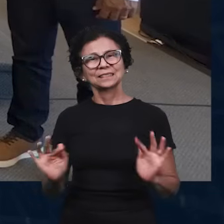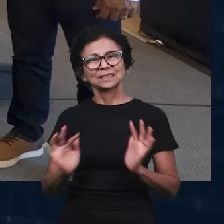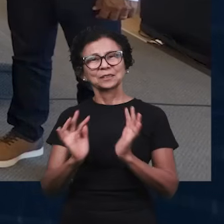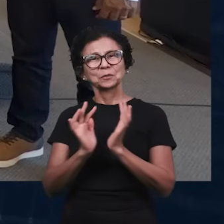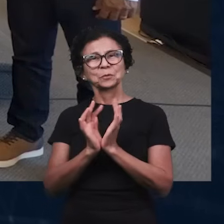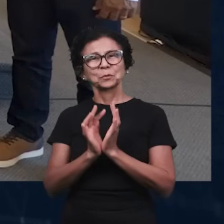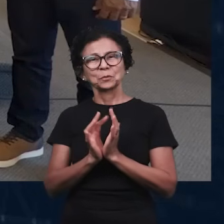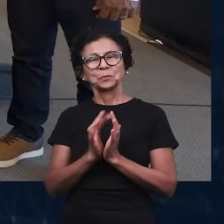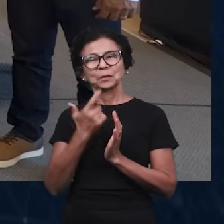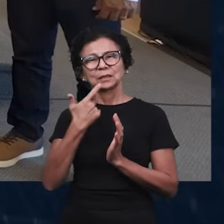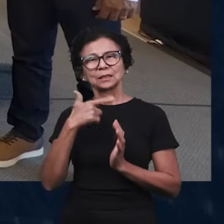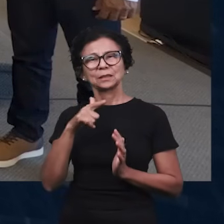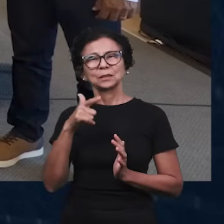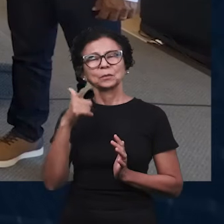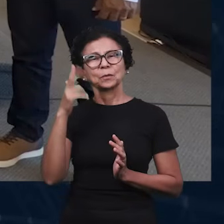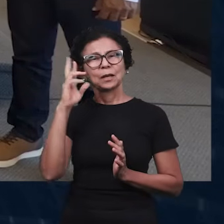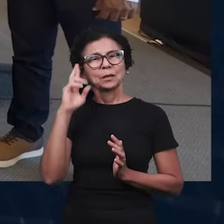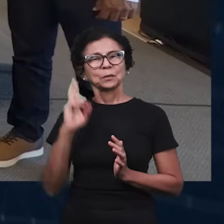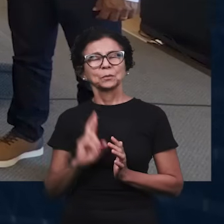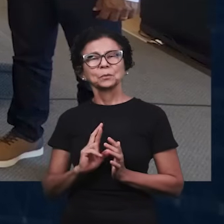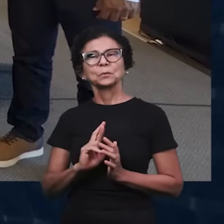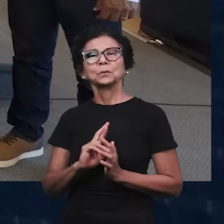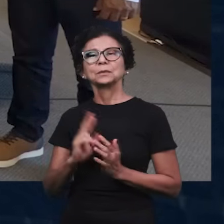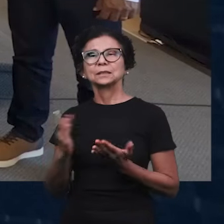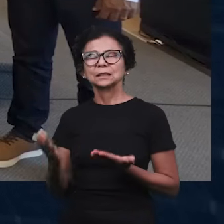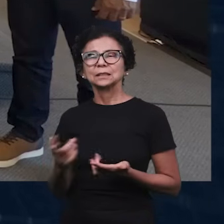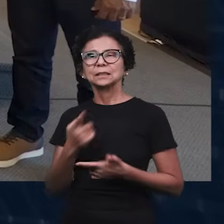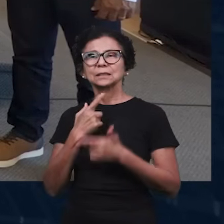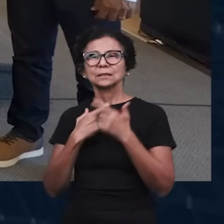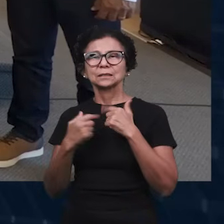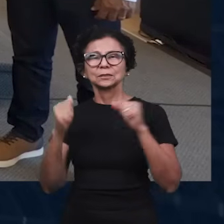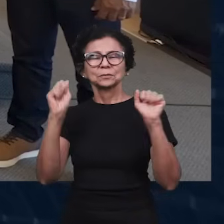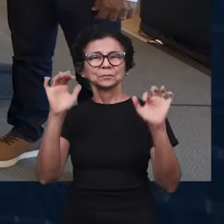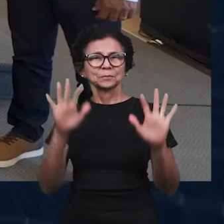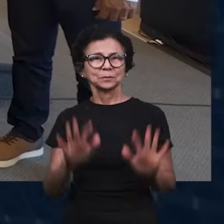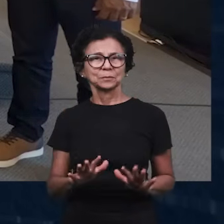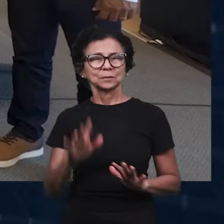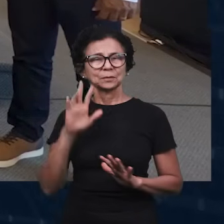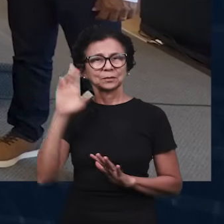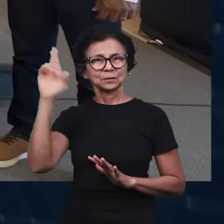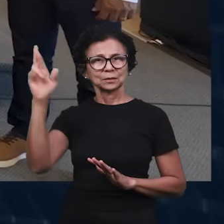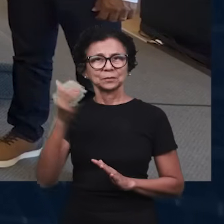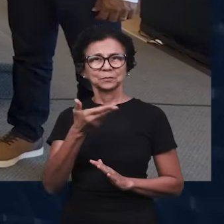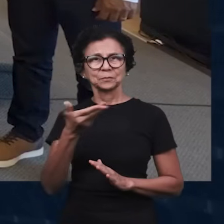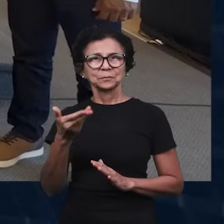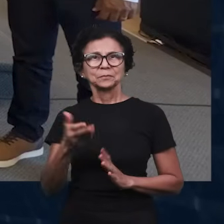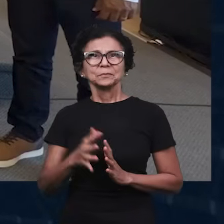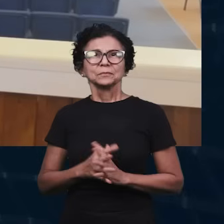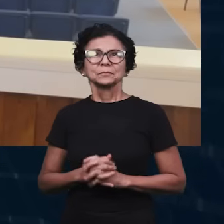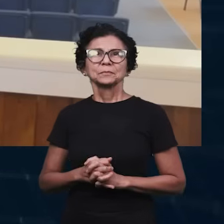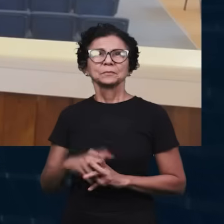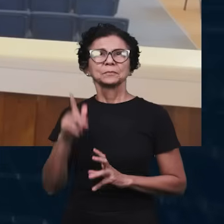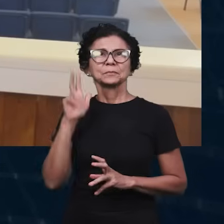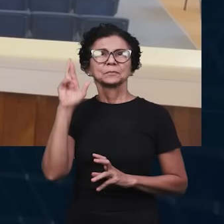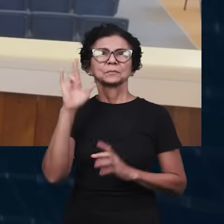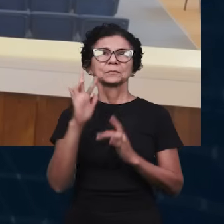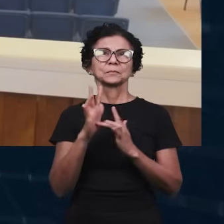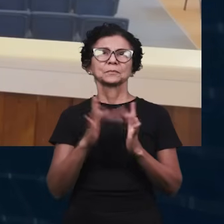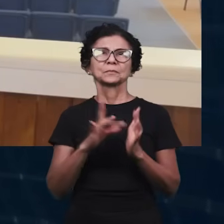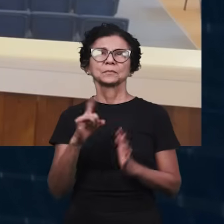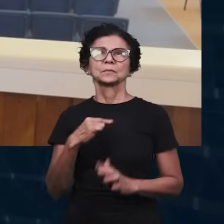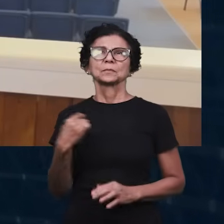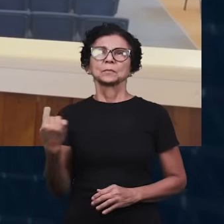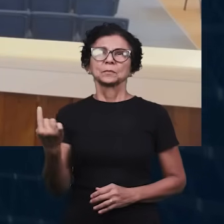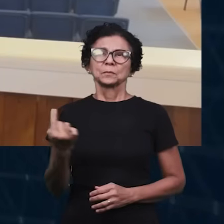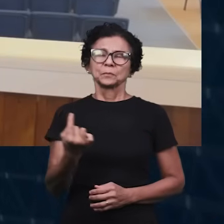com o nosso grupo de língua russa. Enviamos nossas saudações e desejamos muitas bênçãos do Senhor para todos. A paz do Senhor